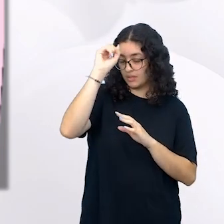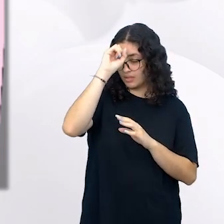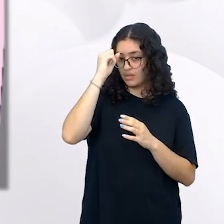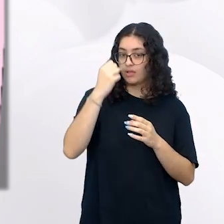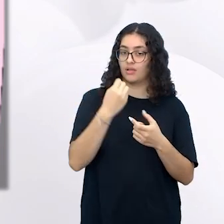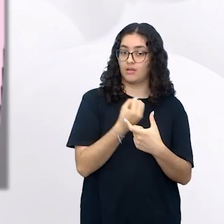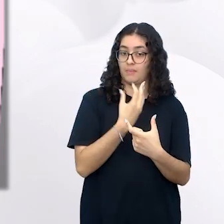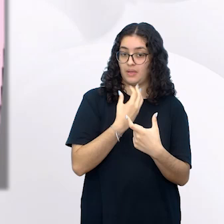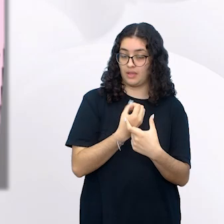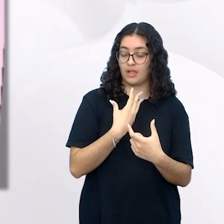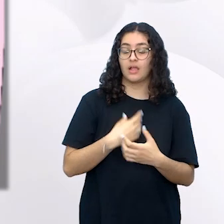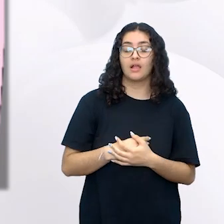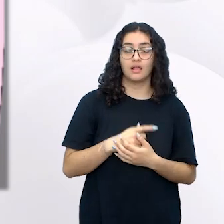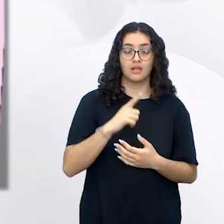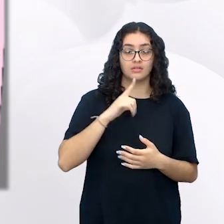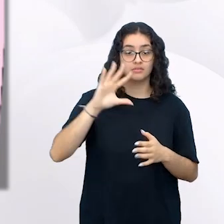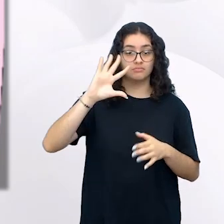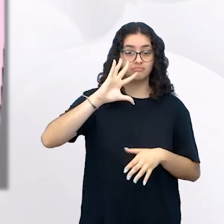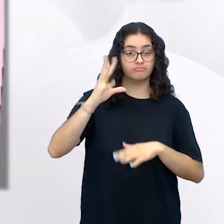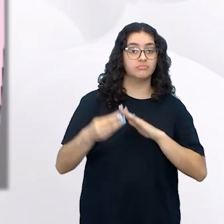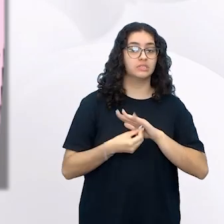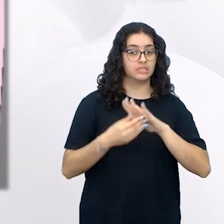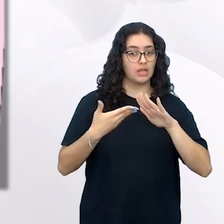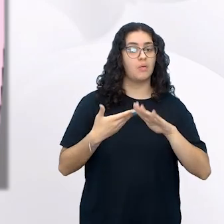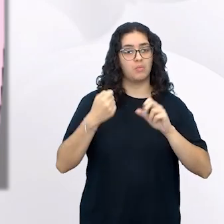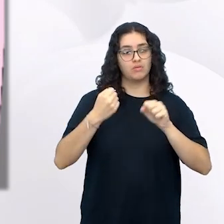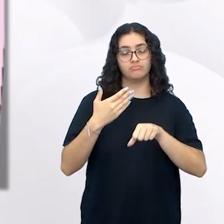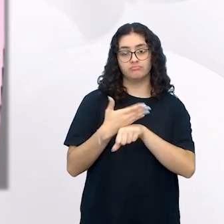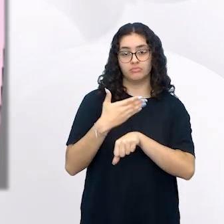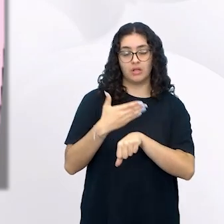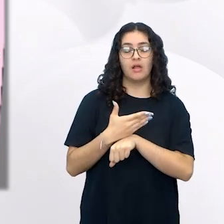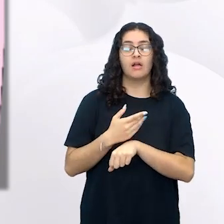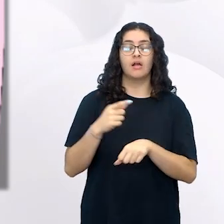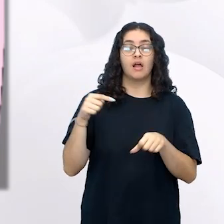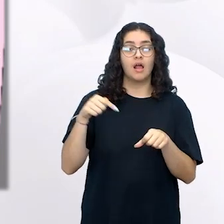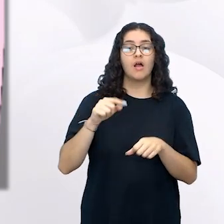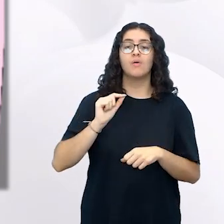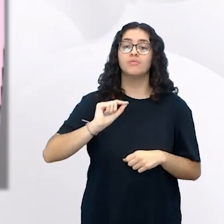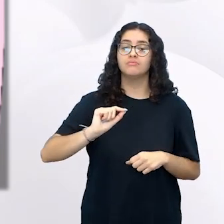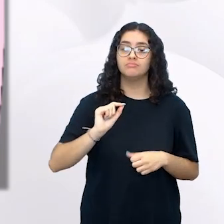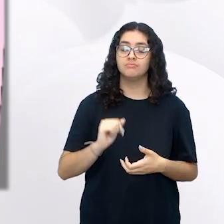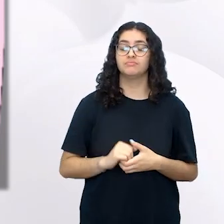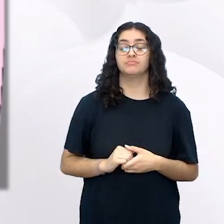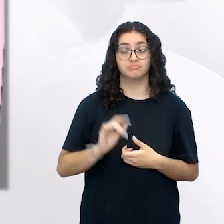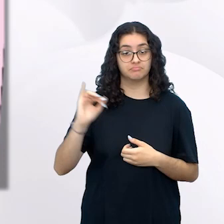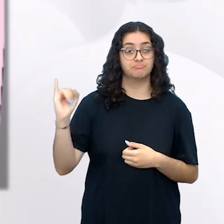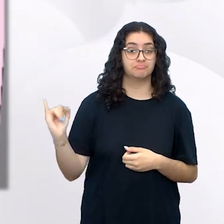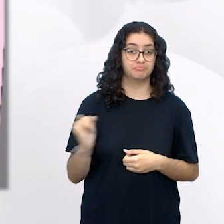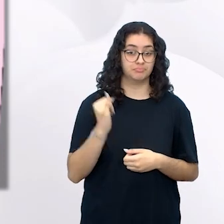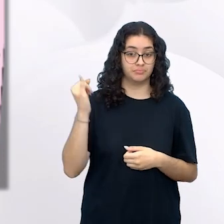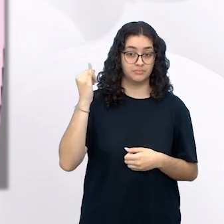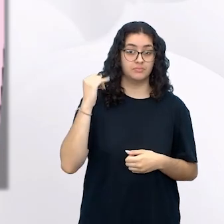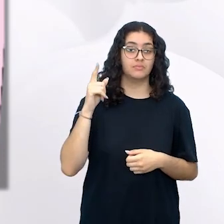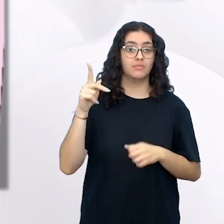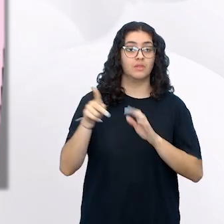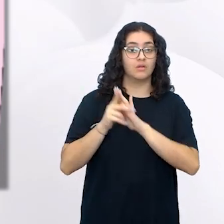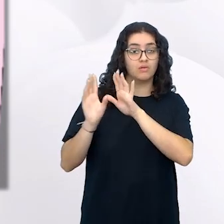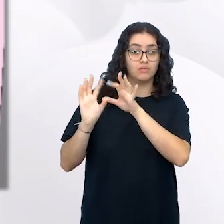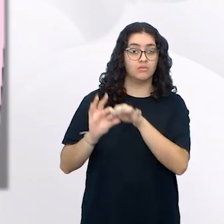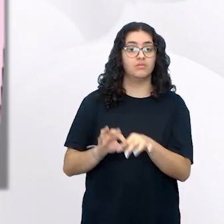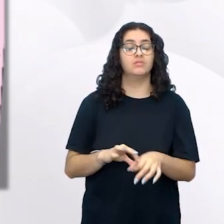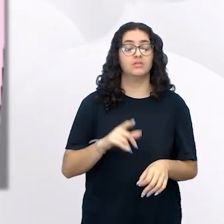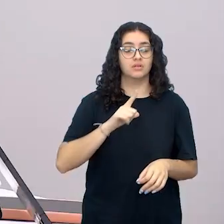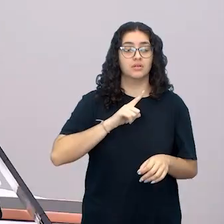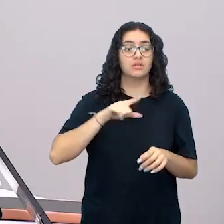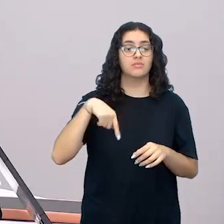Ambiental, já está no repositório, então vocês podem acessar lá, que o programa ele é muito importante dentro do contexto e teremos